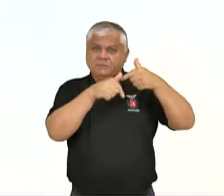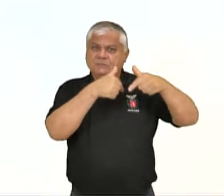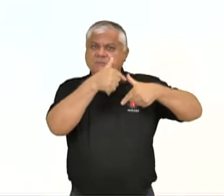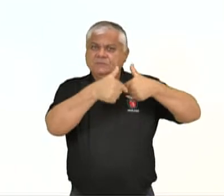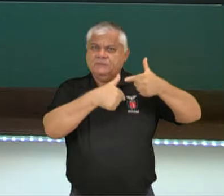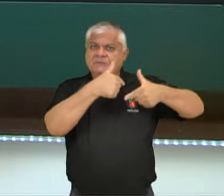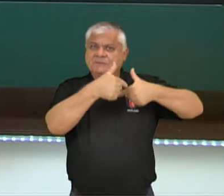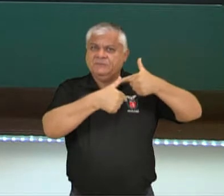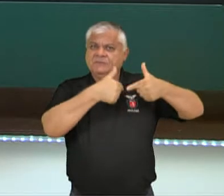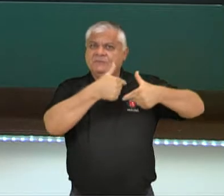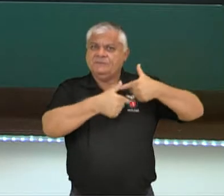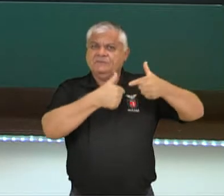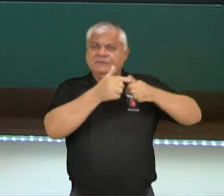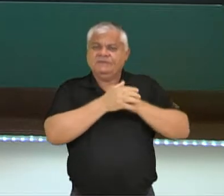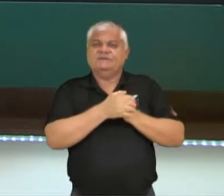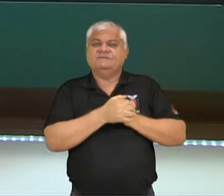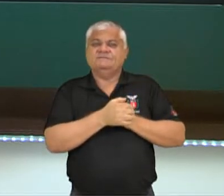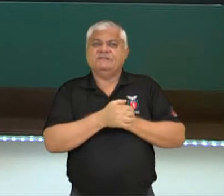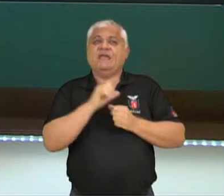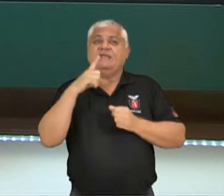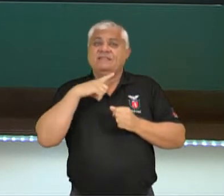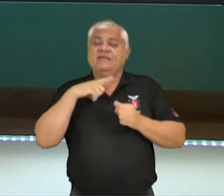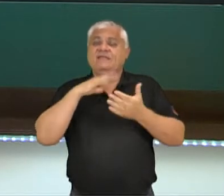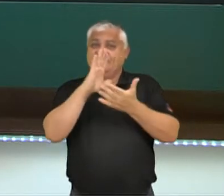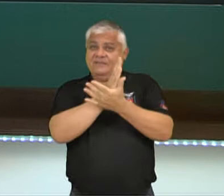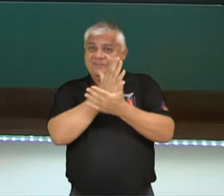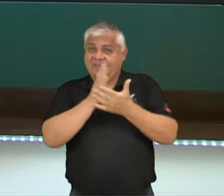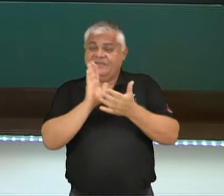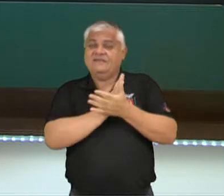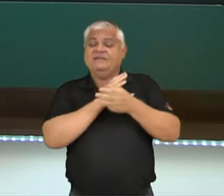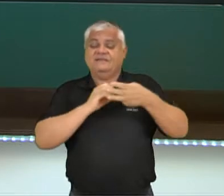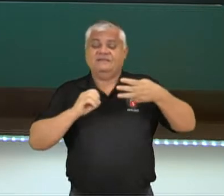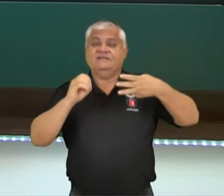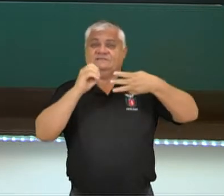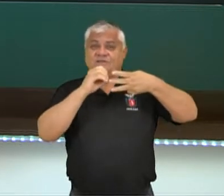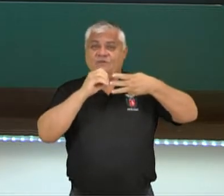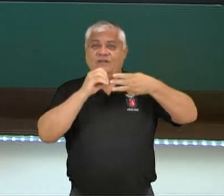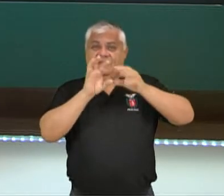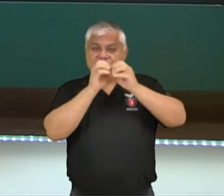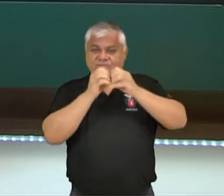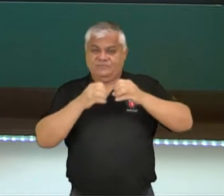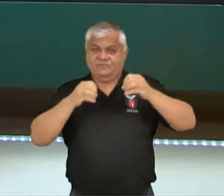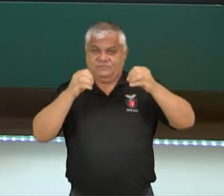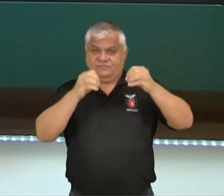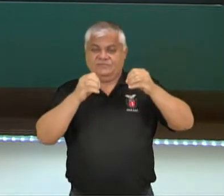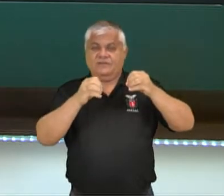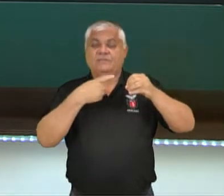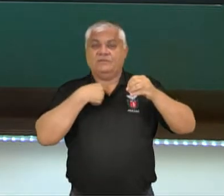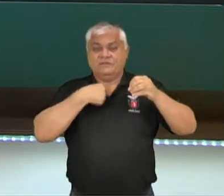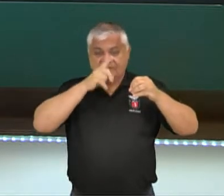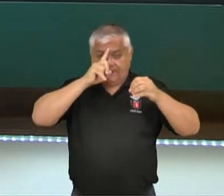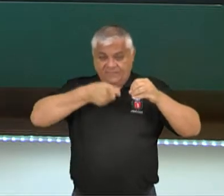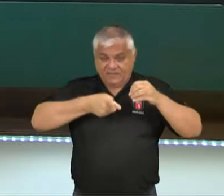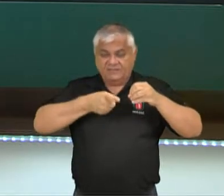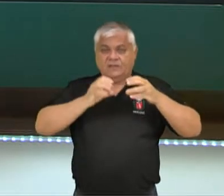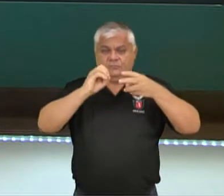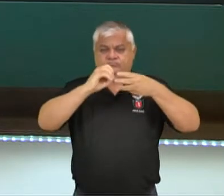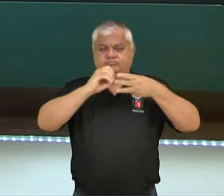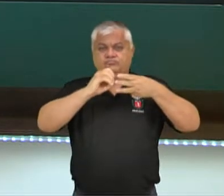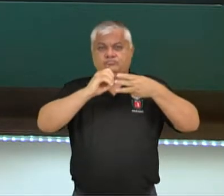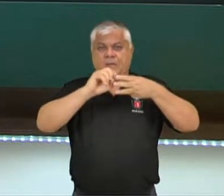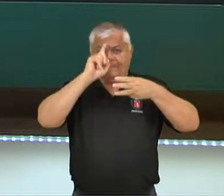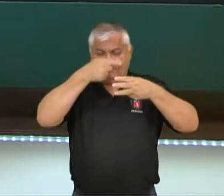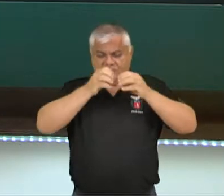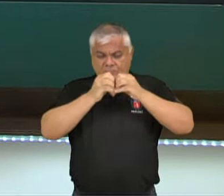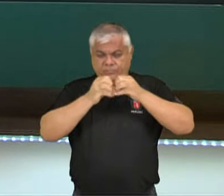E a gente também tem eventos de divisão celular. Então, quando a célula recebe o sinal para se dividir, primeiro evento